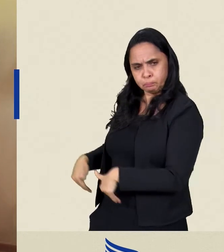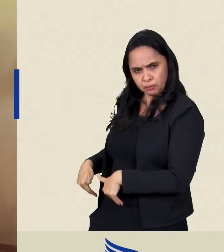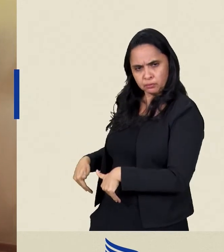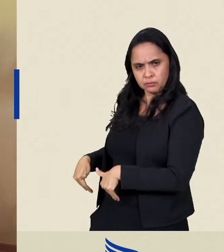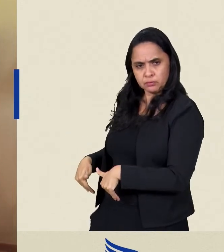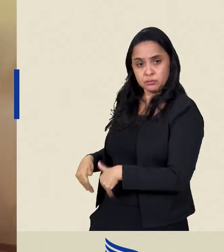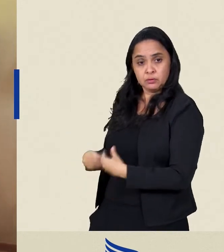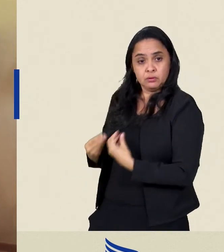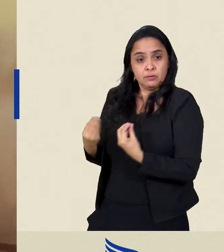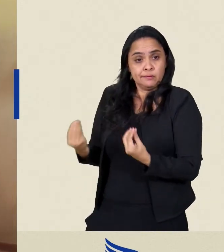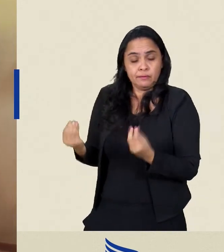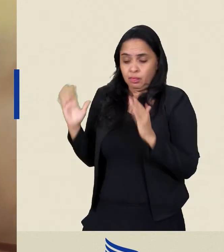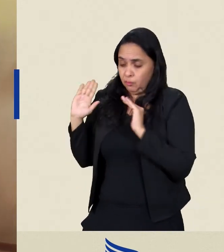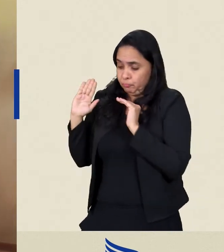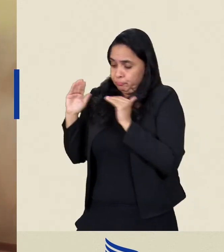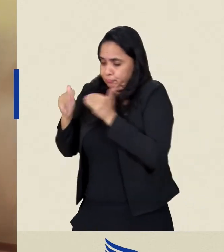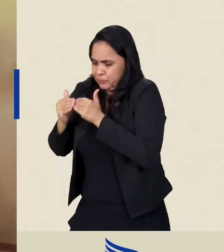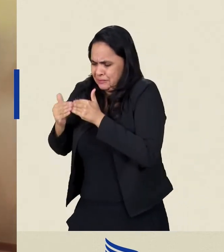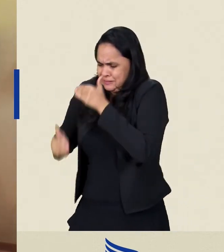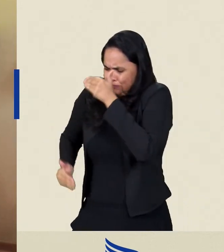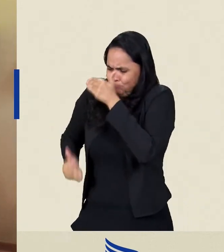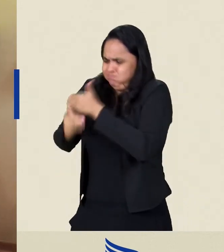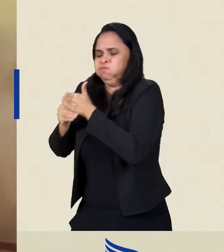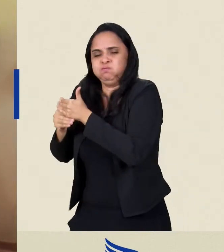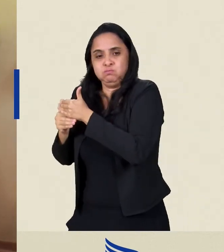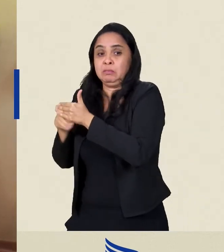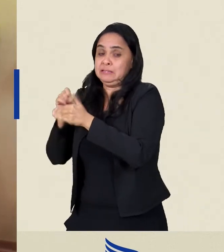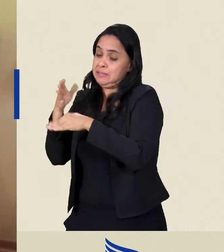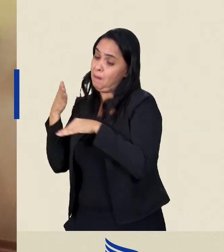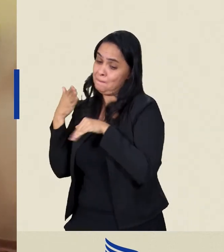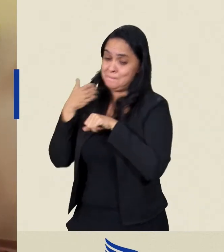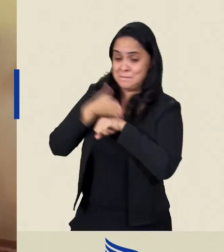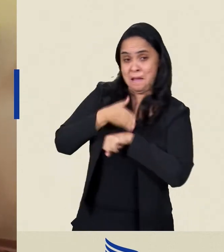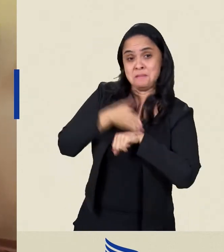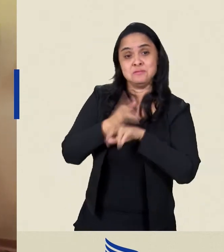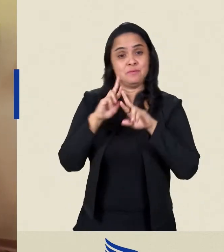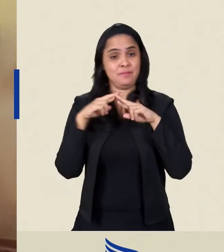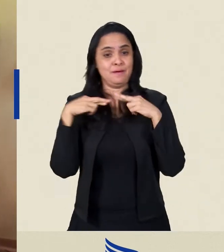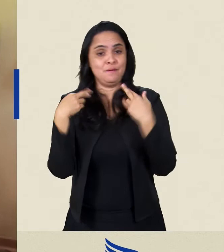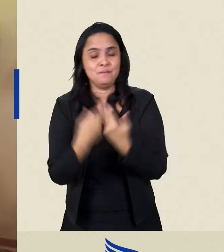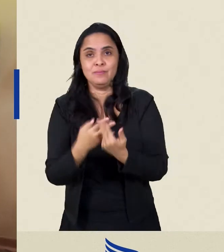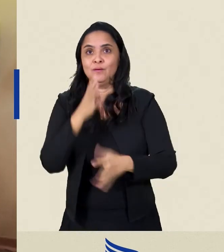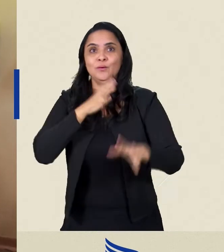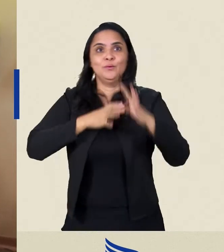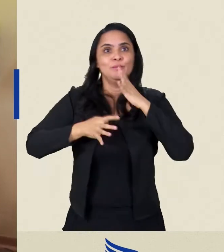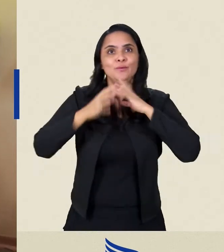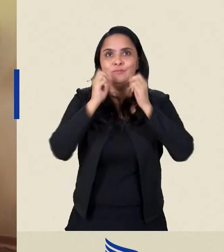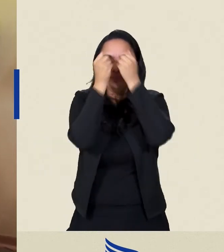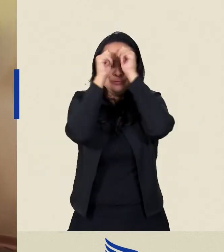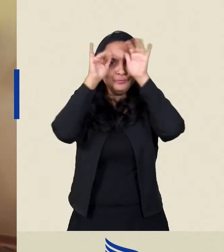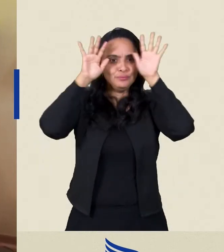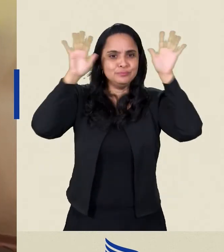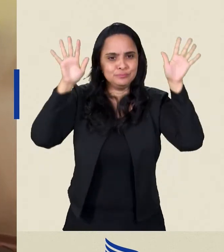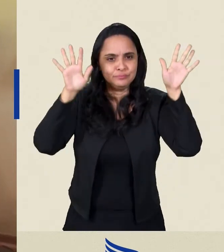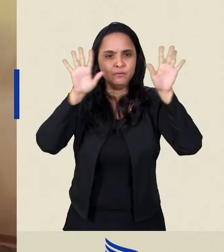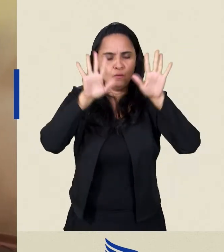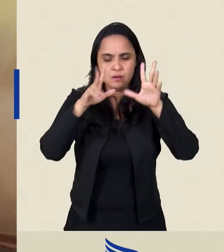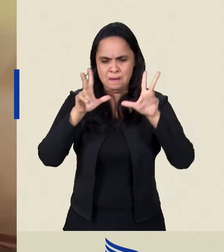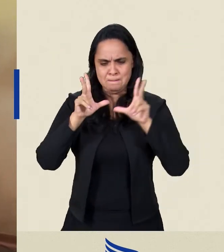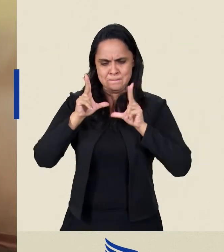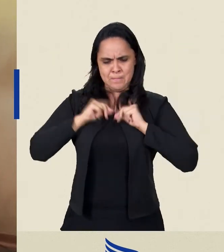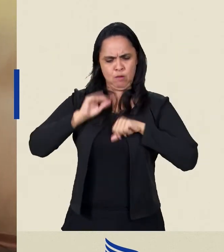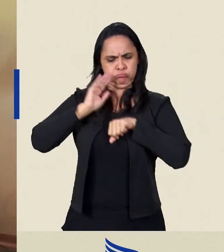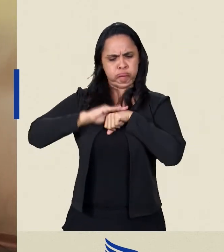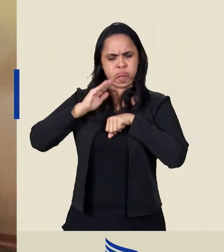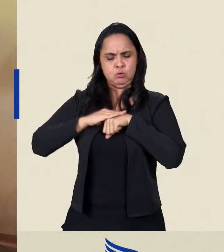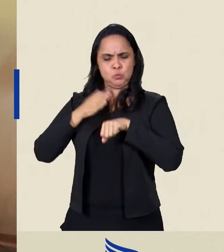fecha contra a graça de Deus. Ela participando das reuniões, ela é beneficiada. Existe mérito em assistir os congressos? Não. Mas